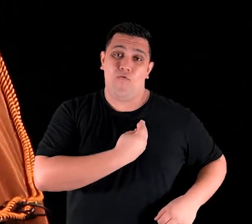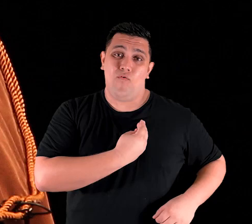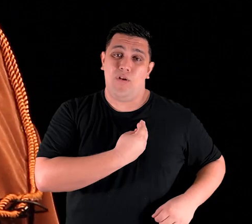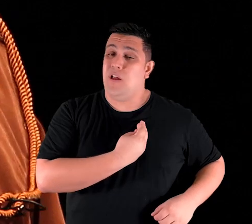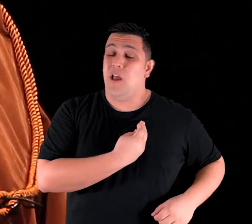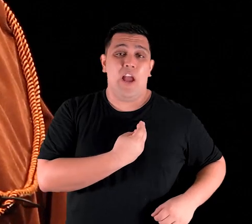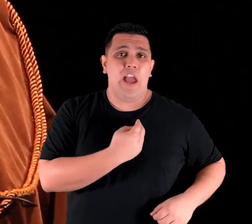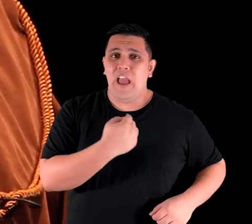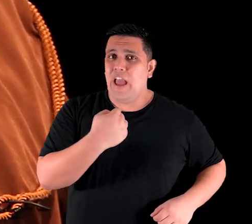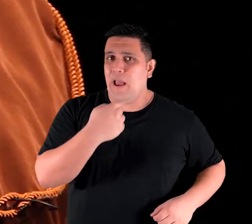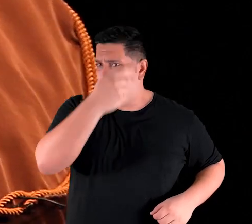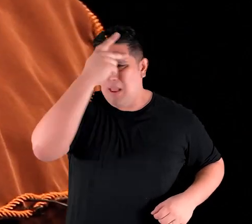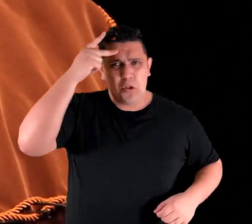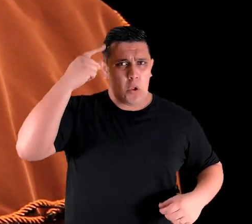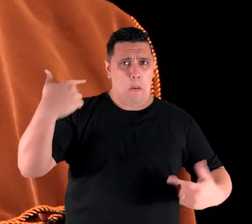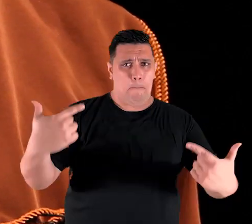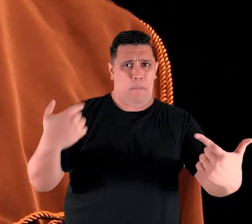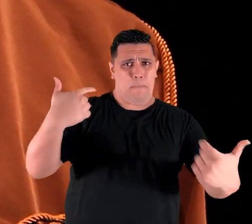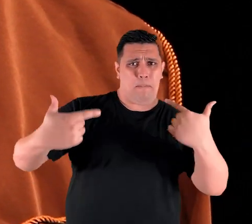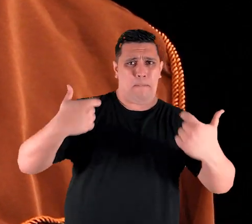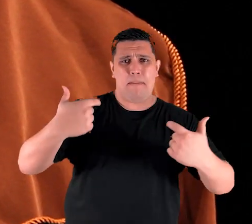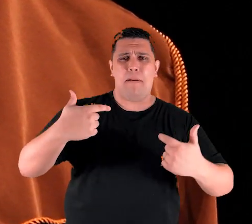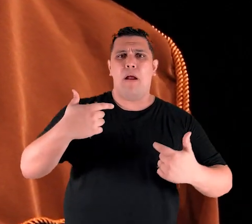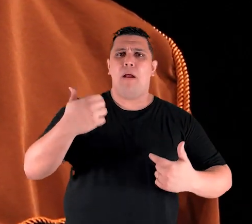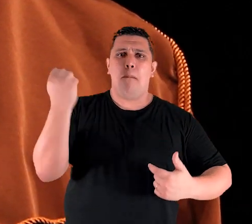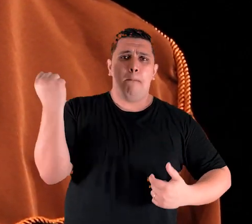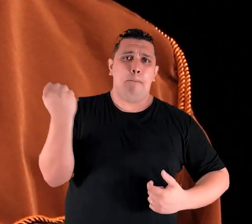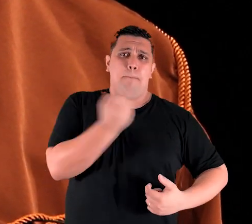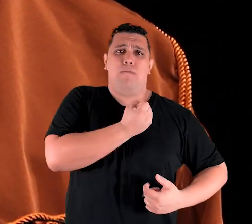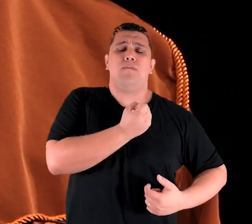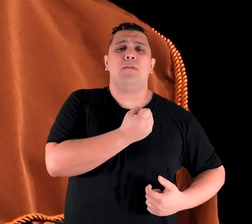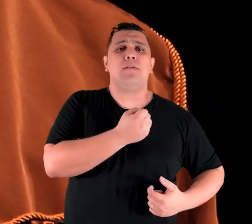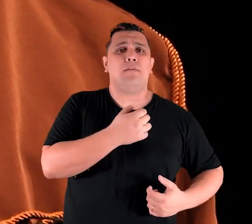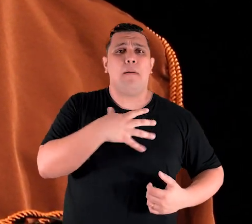Por que eu fui assassinado tão cruelmente?